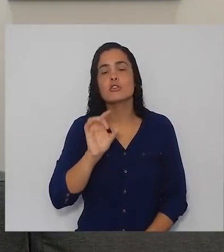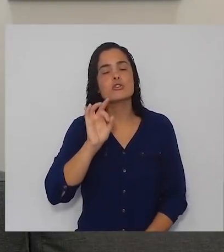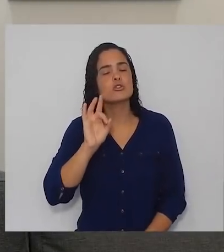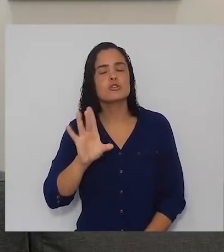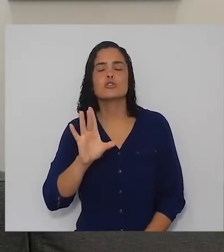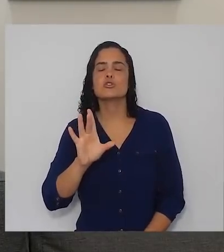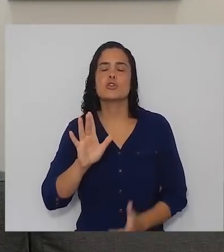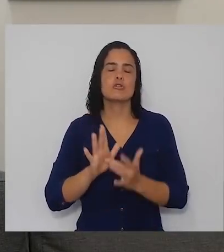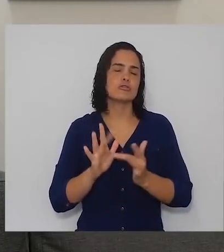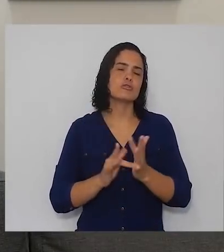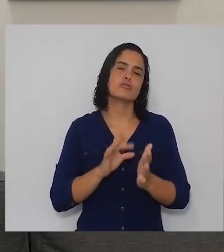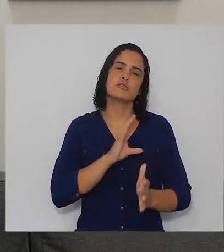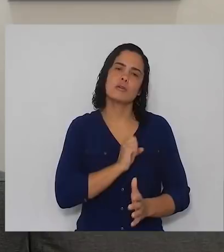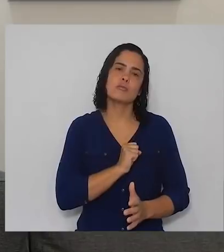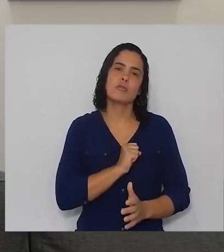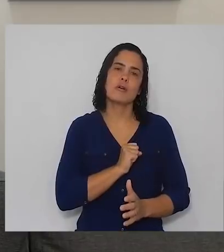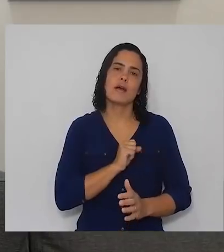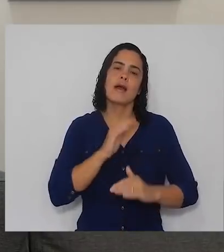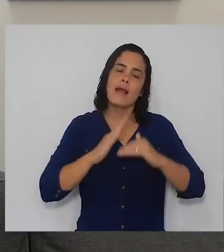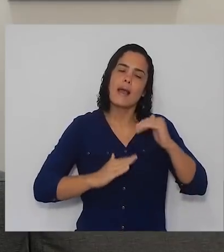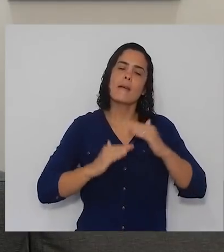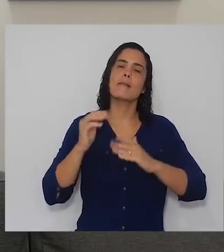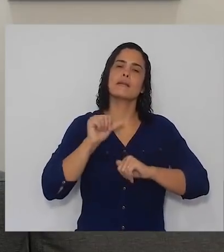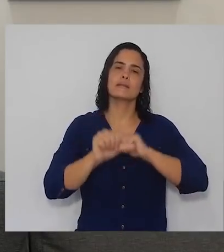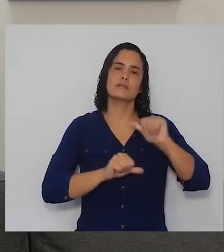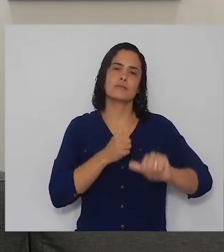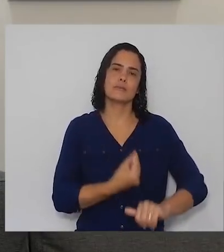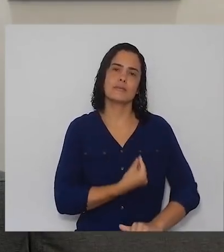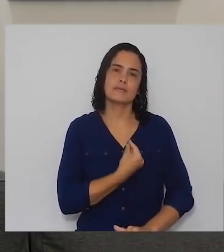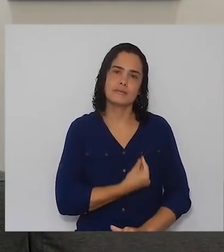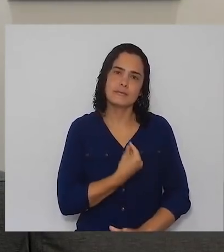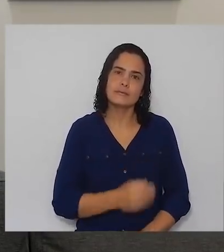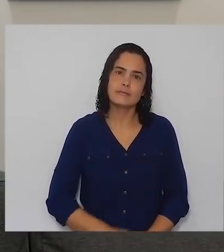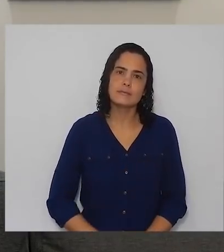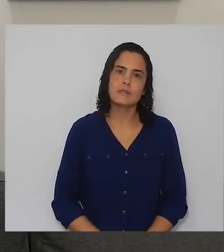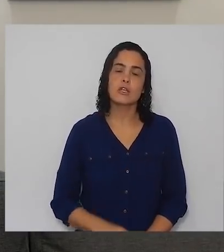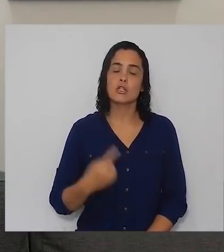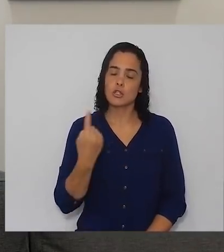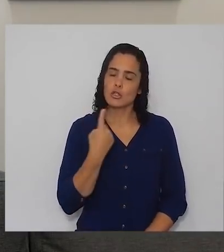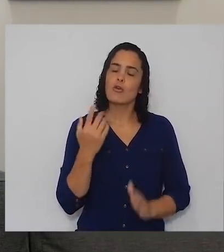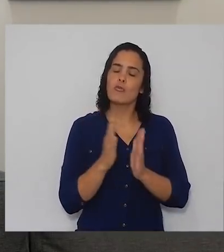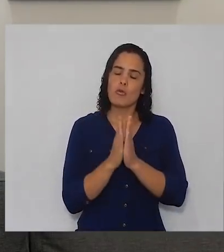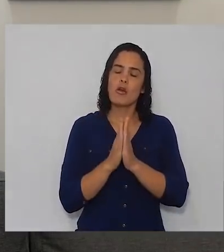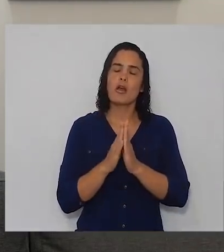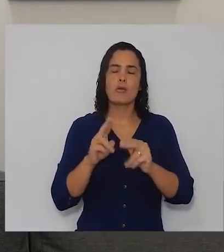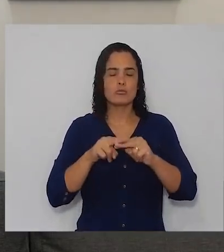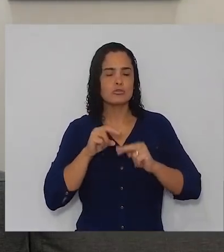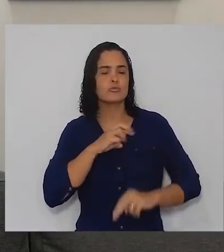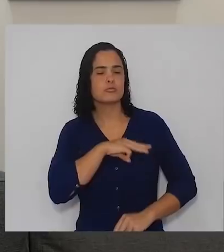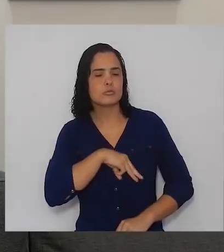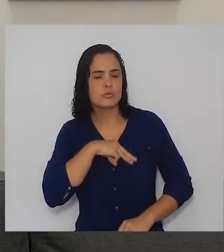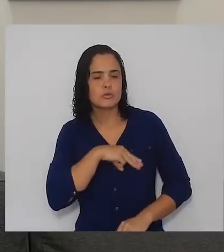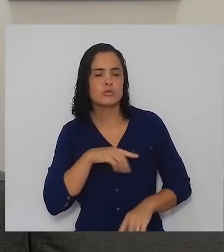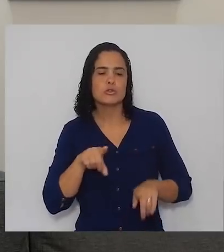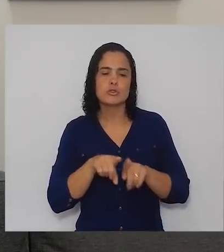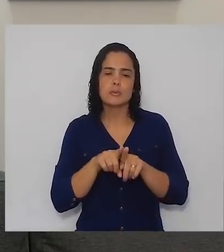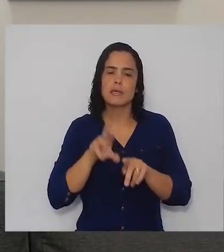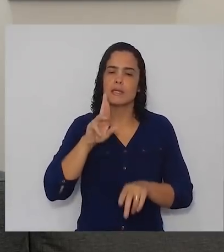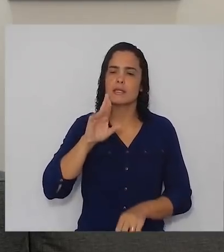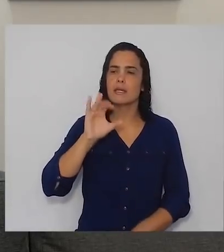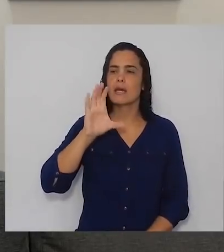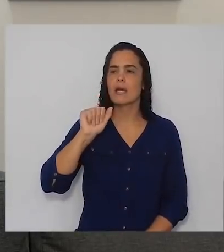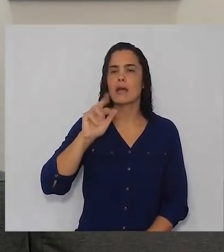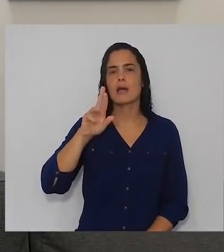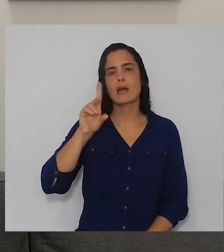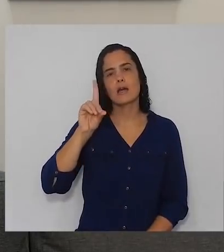tem sido em lugares assim. Nós vamos orar por missões, vamos orar pelo Ricardo e sua família, orar por tantos outros